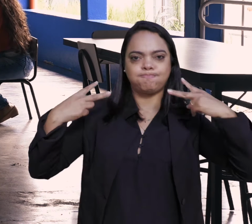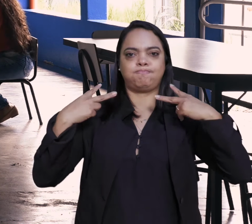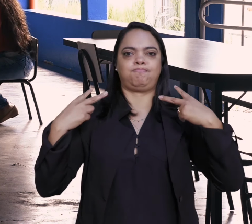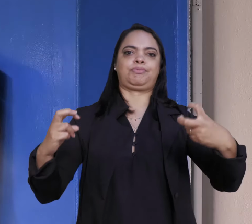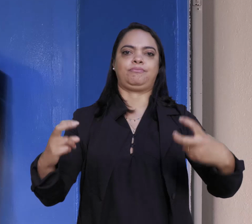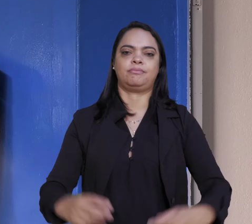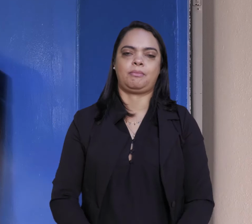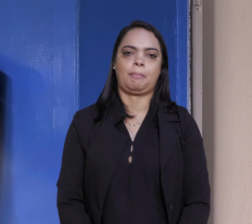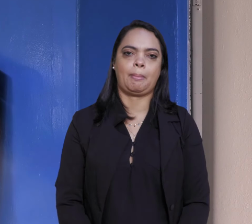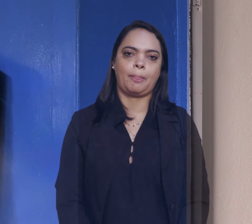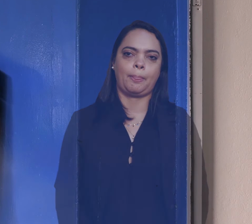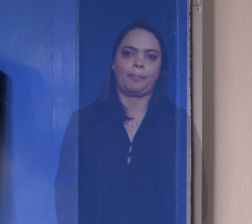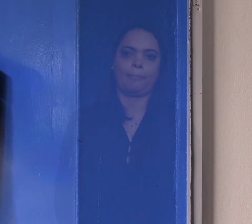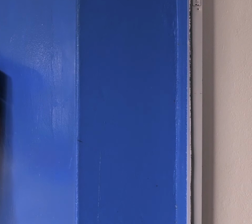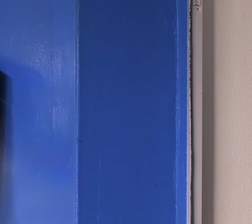reconheça.